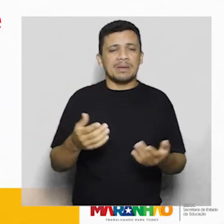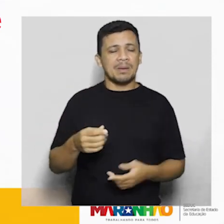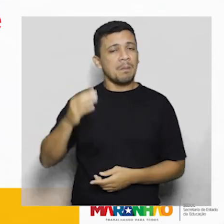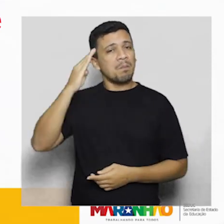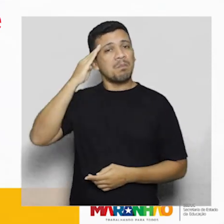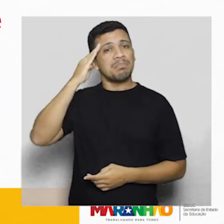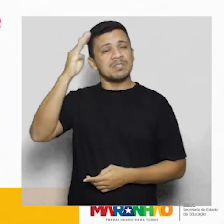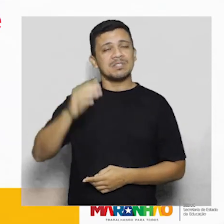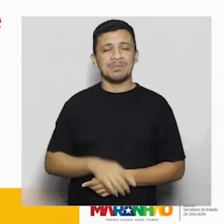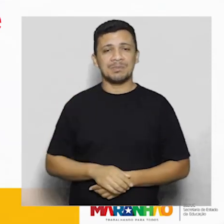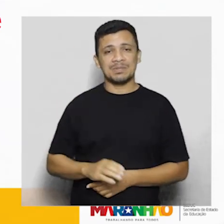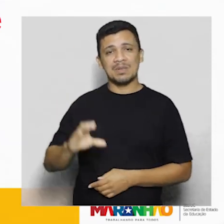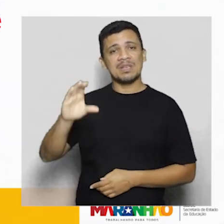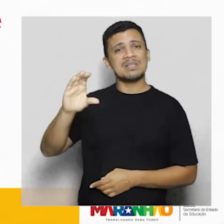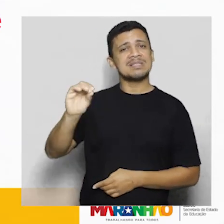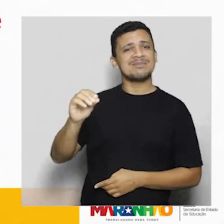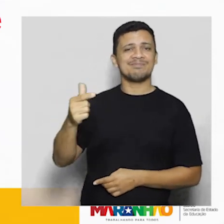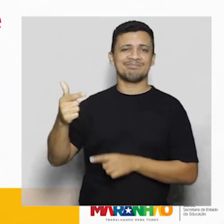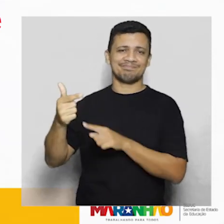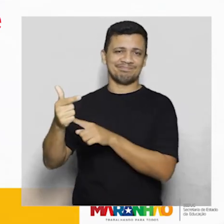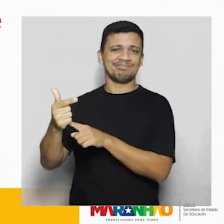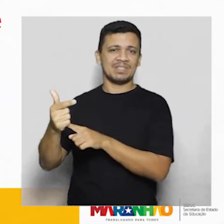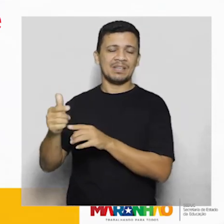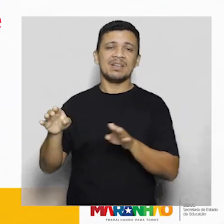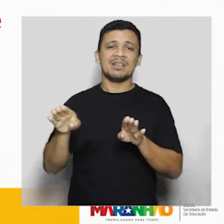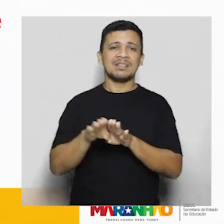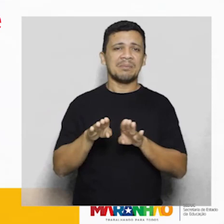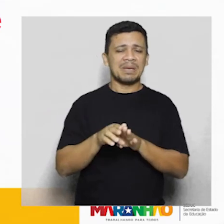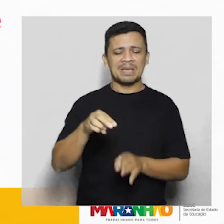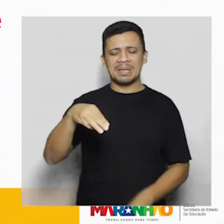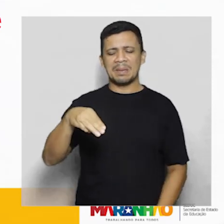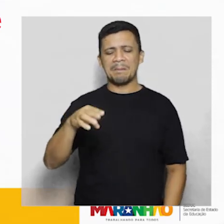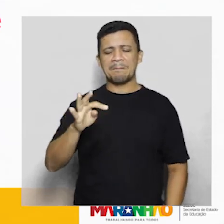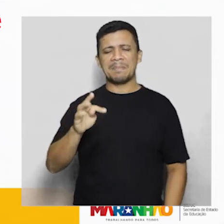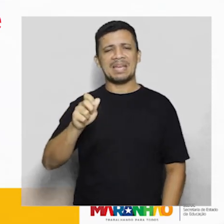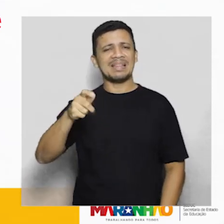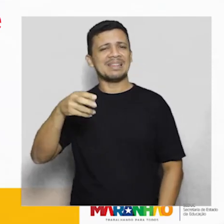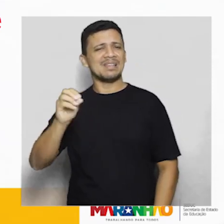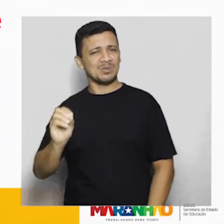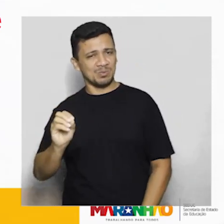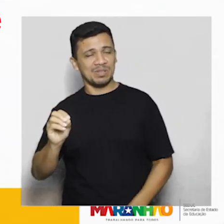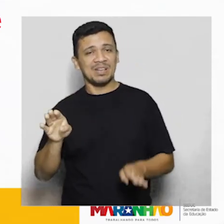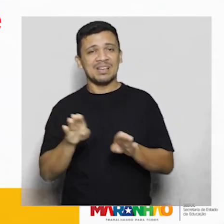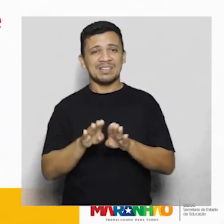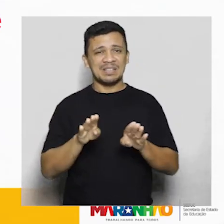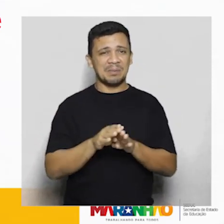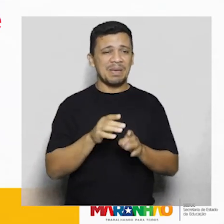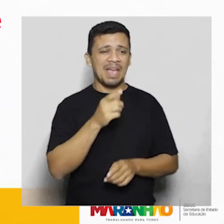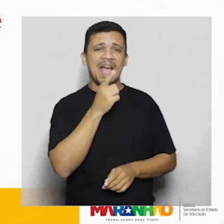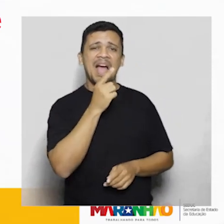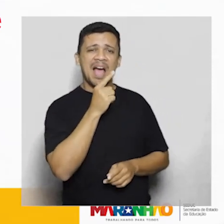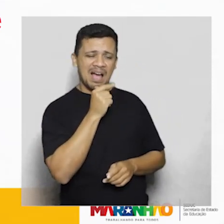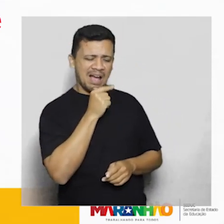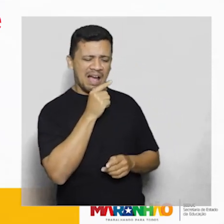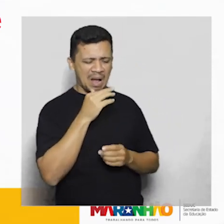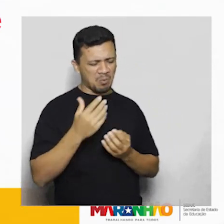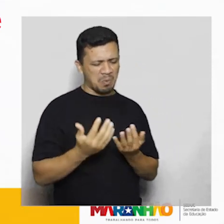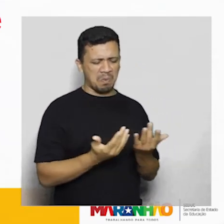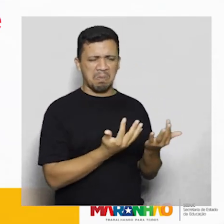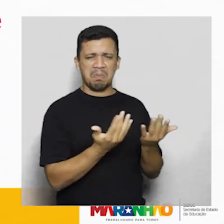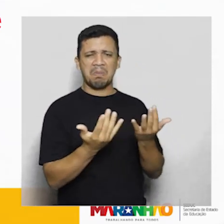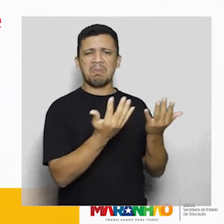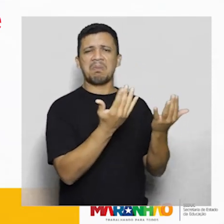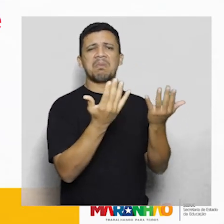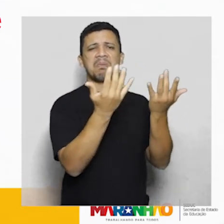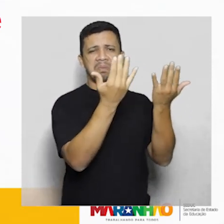dióxido carbono mas não só ele o gás metano o próprio vapor da água também é